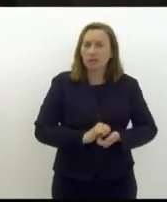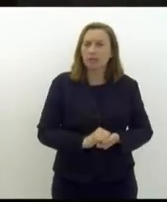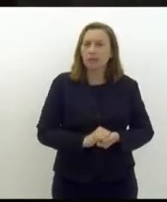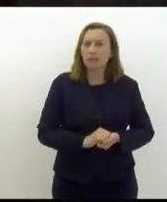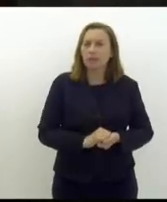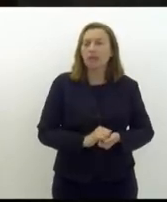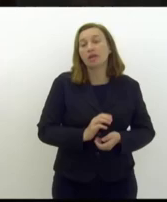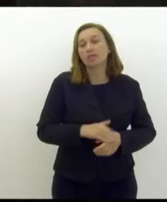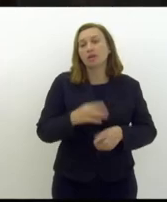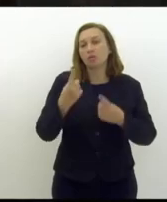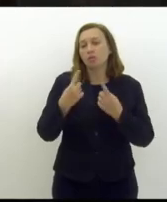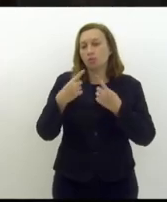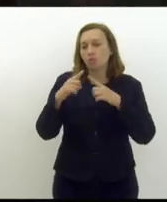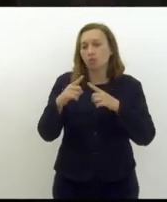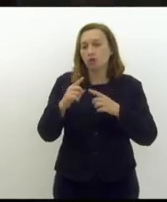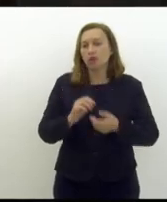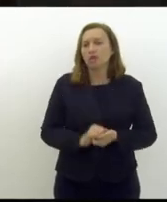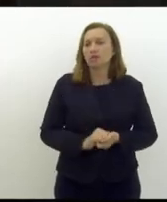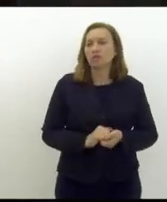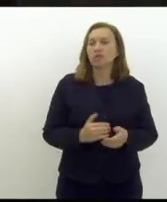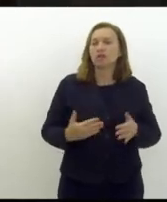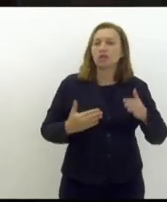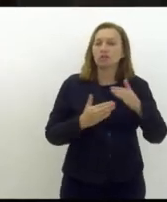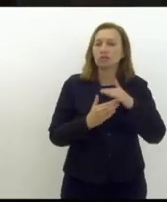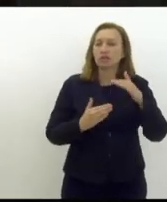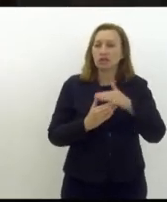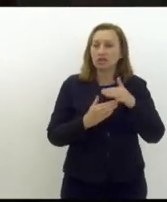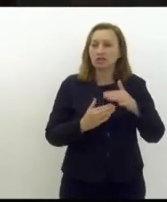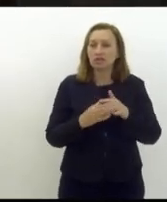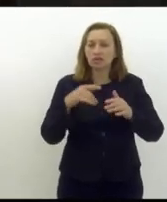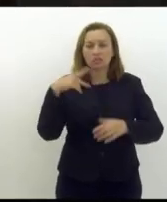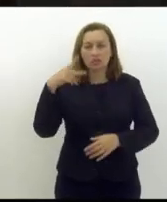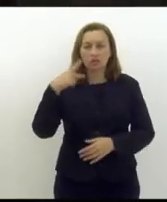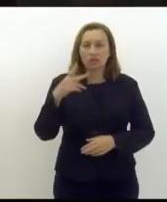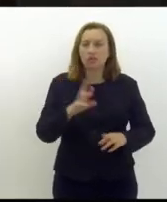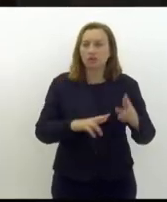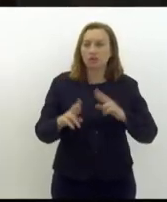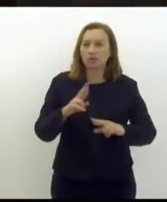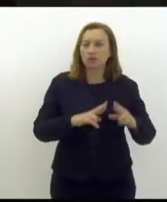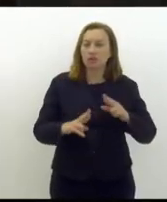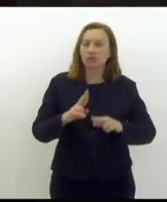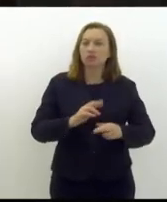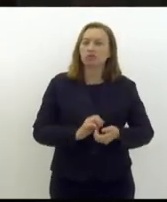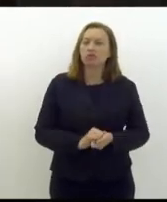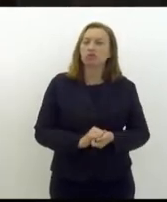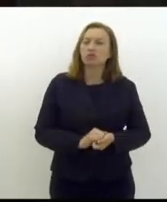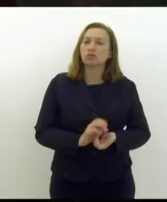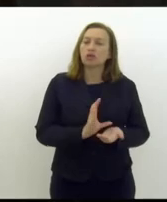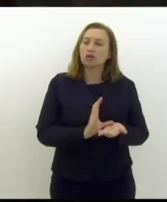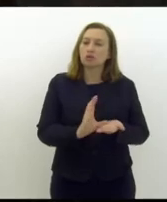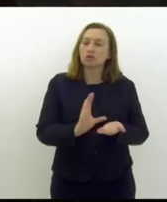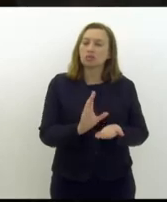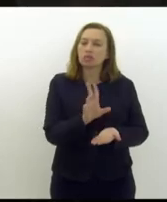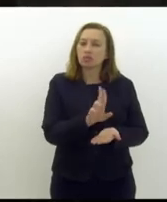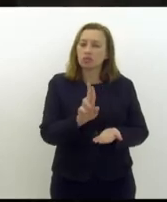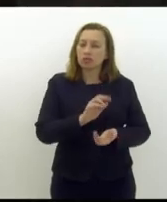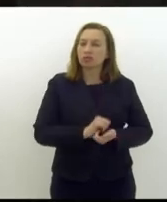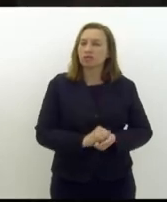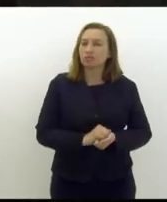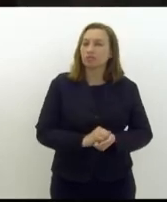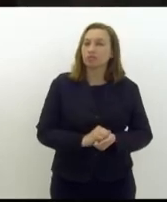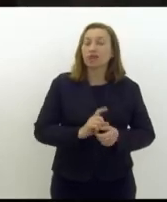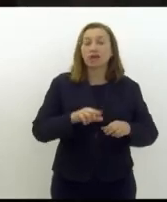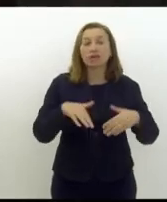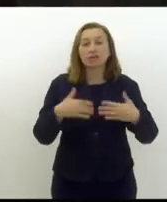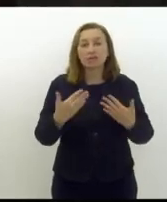mais uma crítica à limitação deste Parlamento em relação ao manejo orçamentário então é